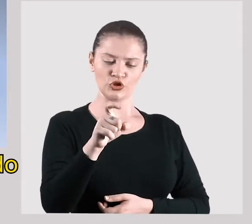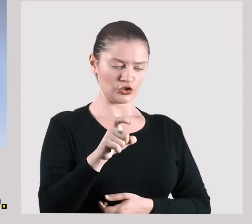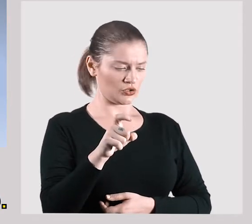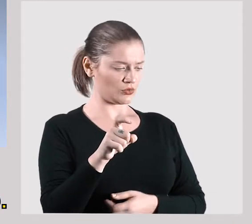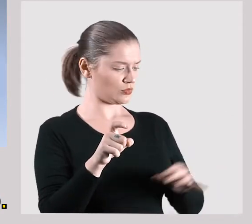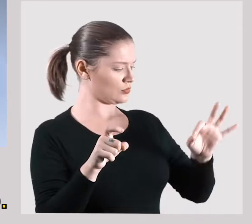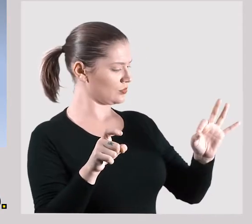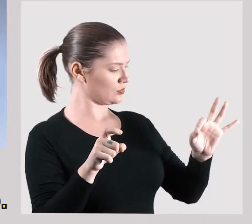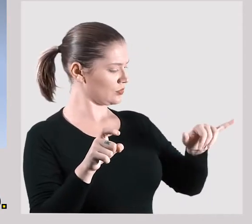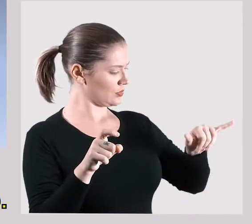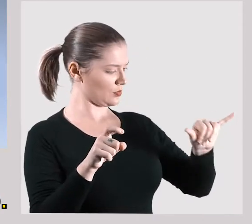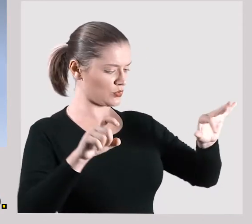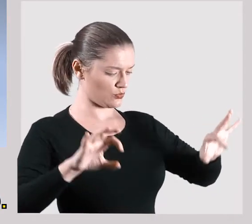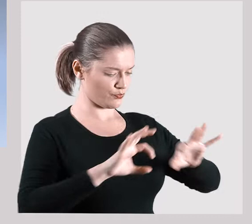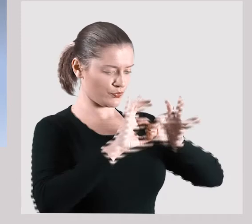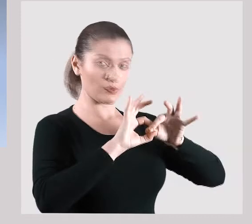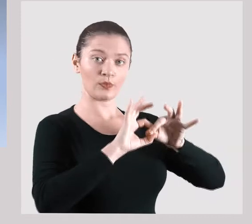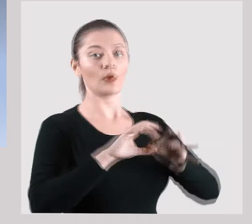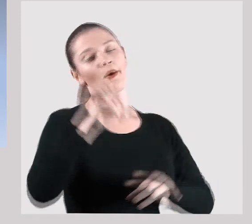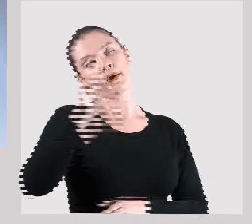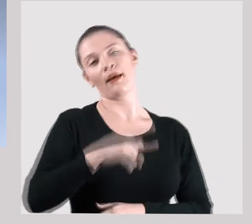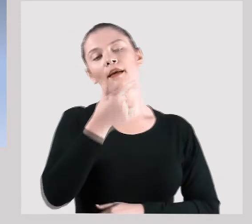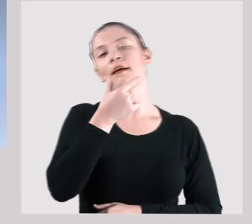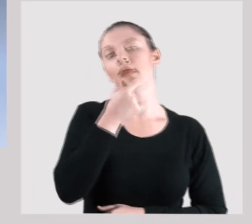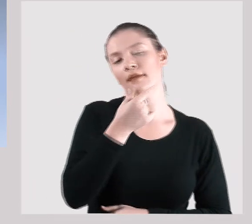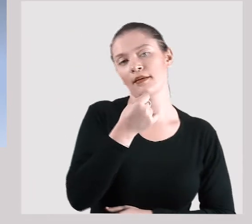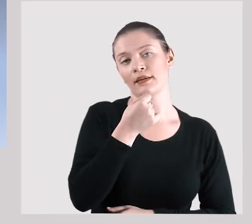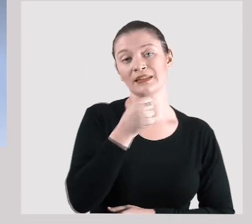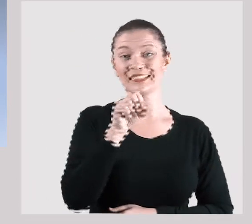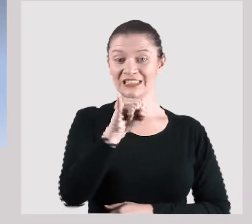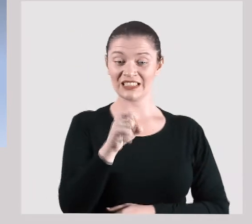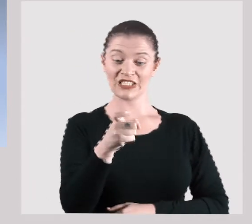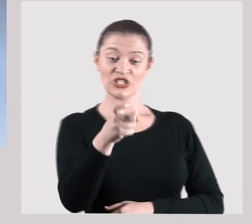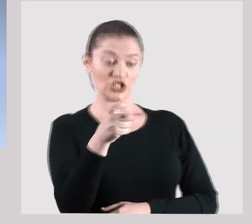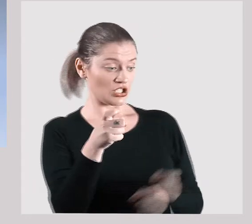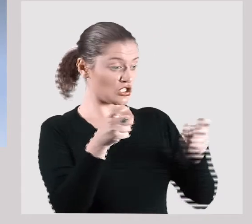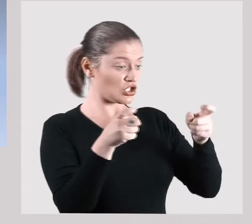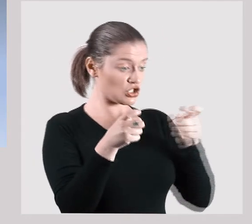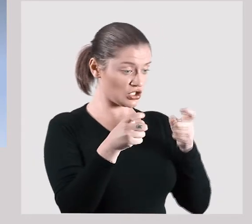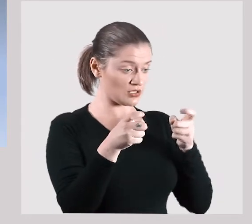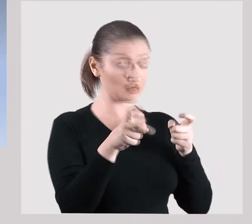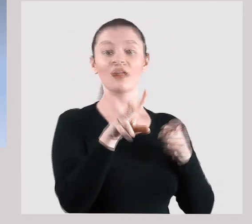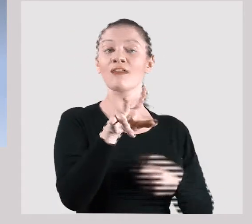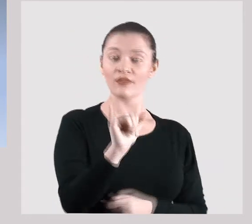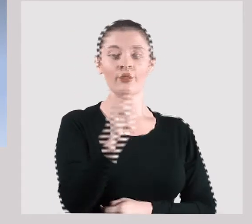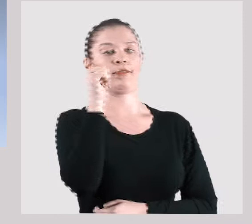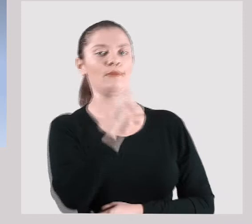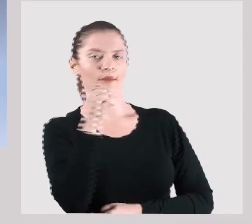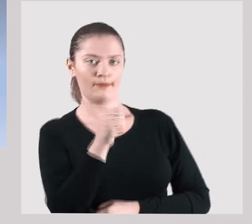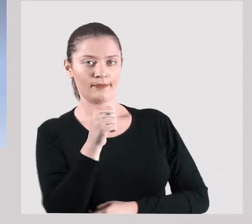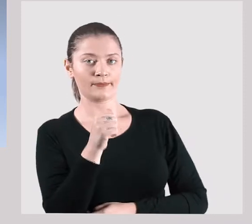Y vai dar um indivíduo masculino. Um óvulo X com um espermatozoide X vai dar um indivíduo